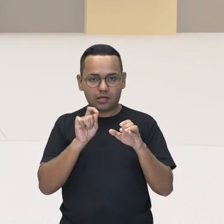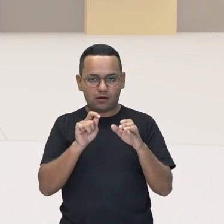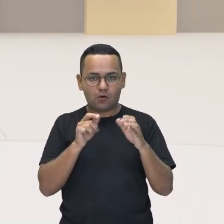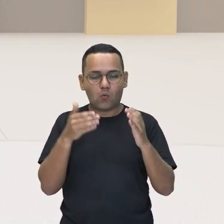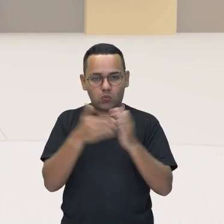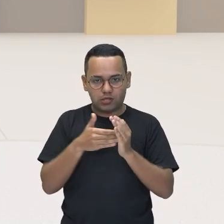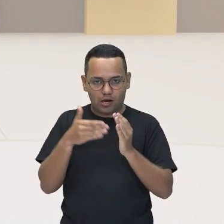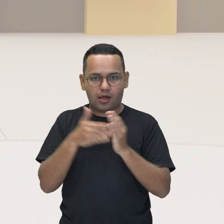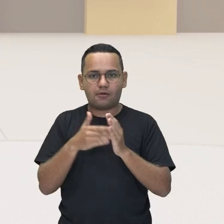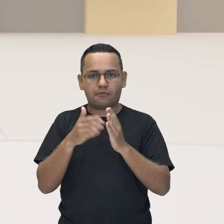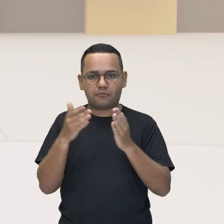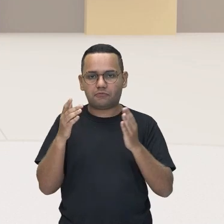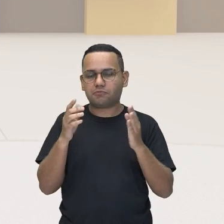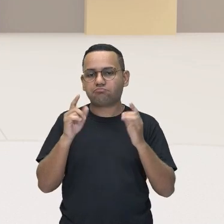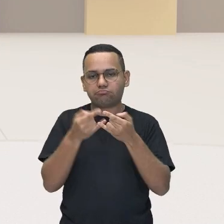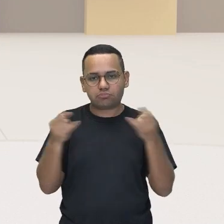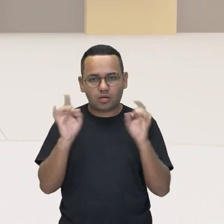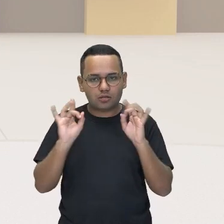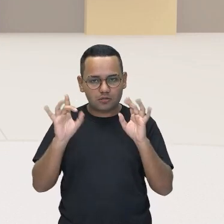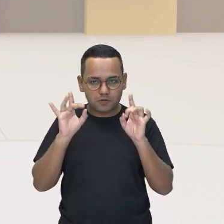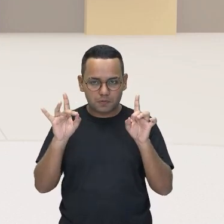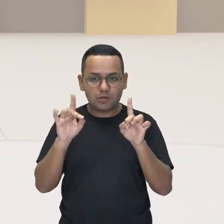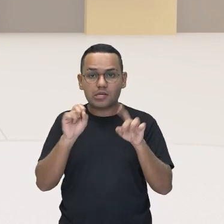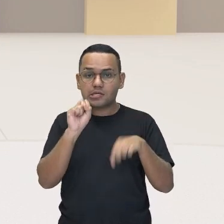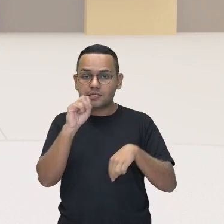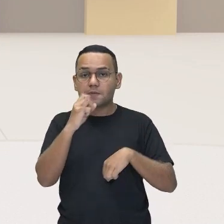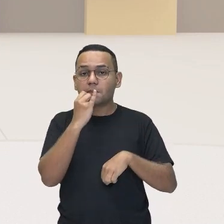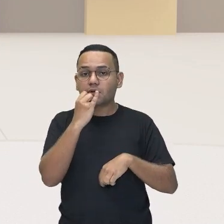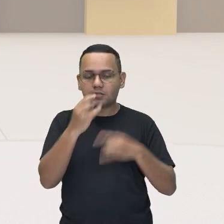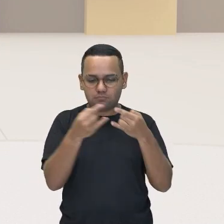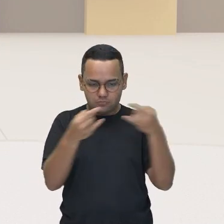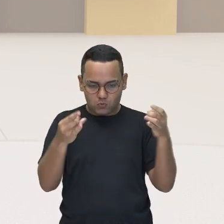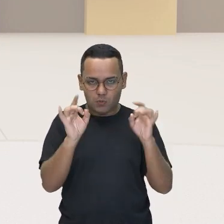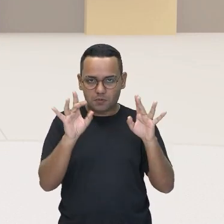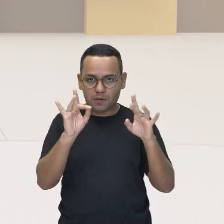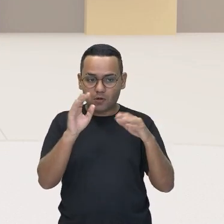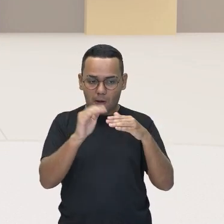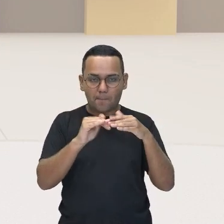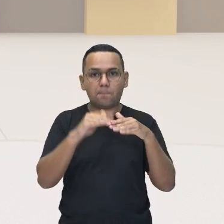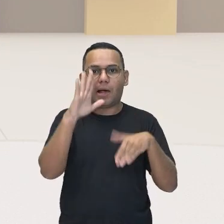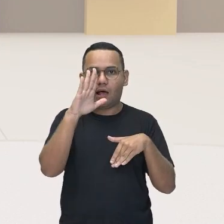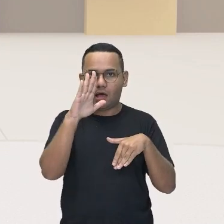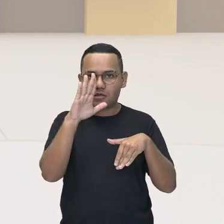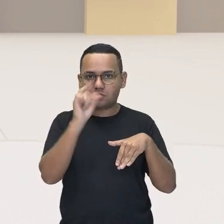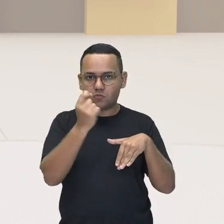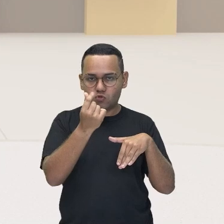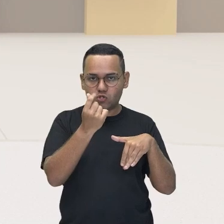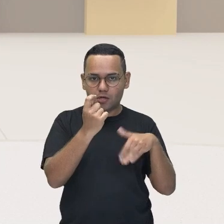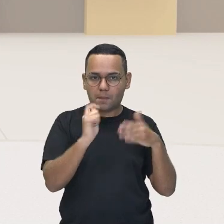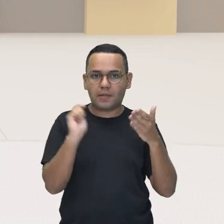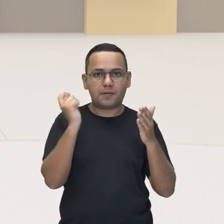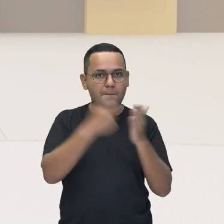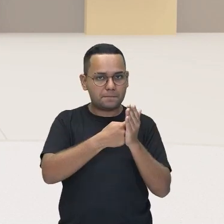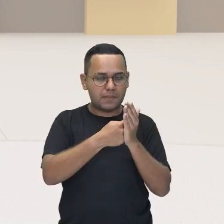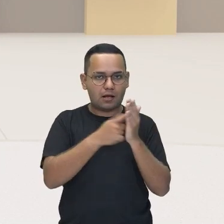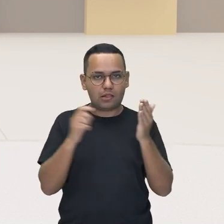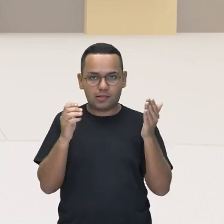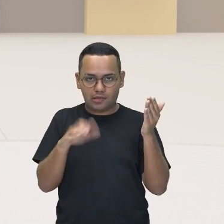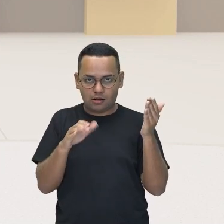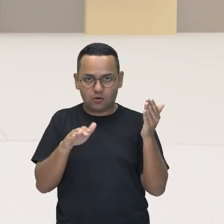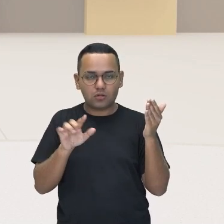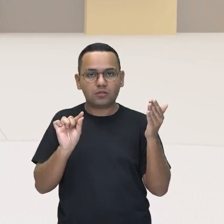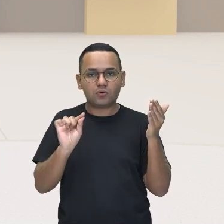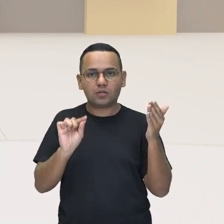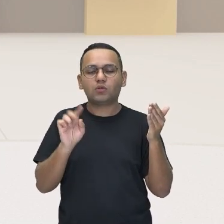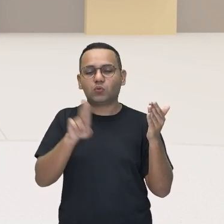sua conta um cheque especial e você acabou passando alguma compra no débito, com um valor maior do que tinha na sua conta, você acaba usando o